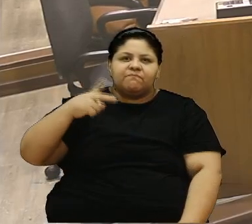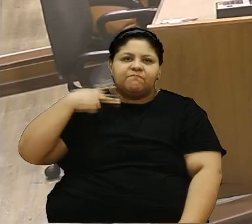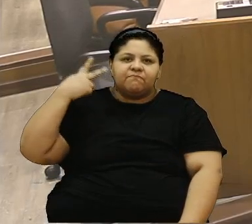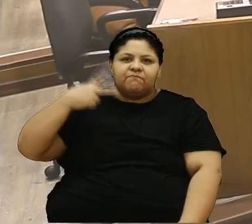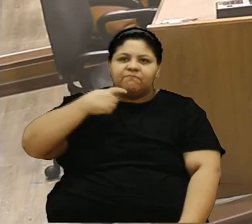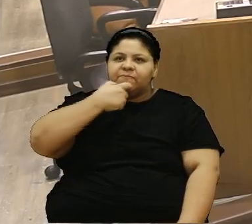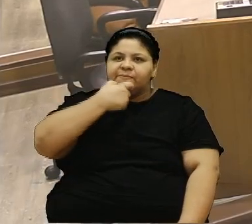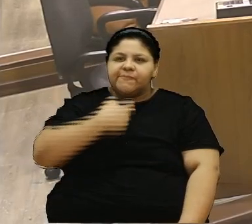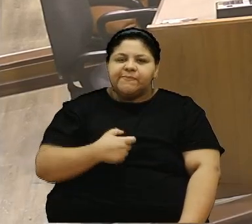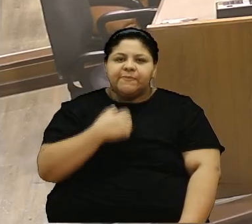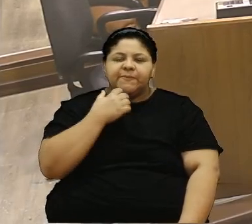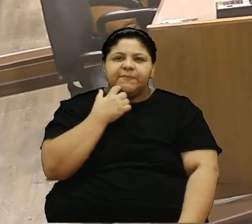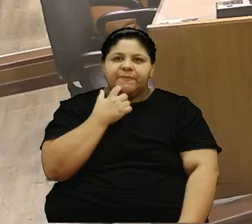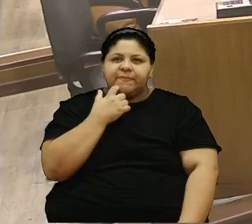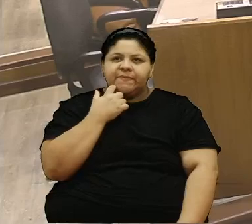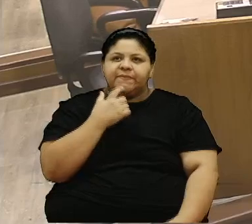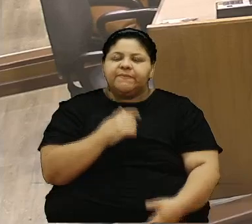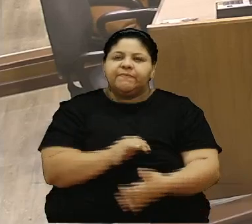Cristiano Becker.